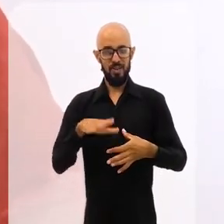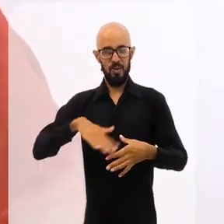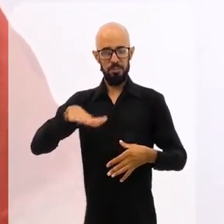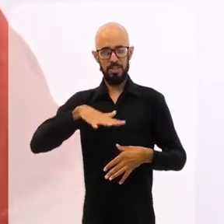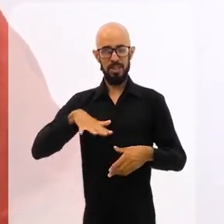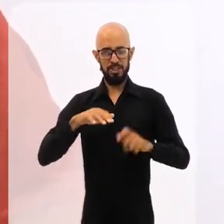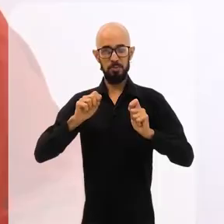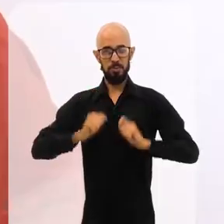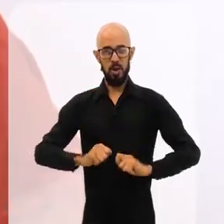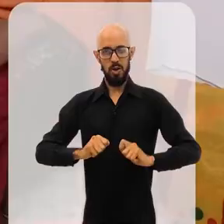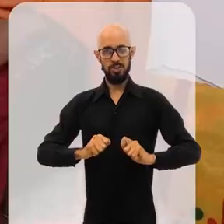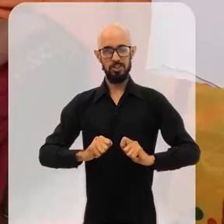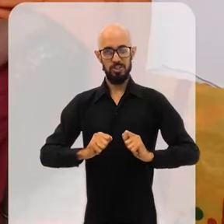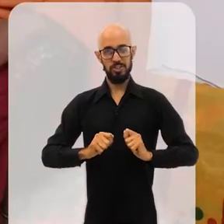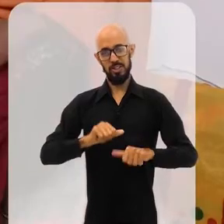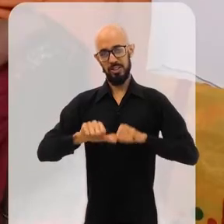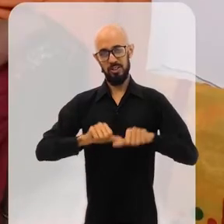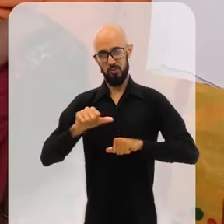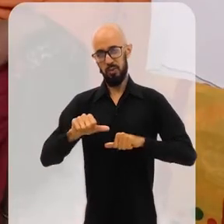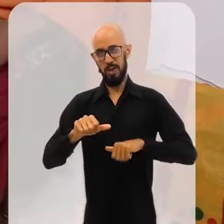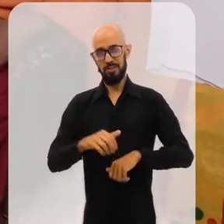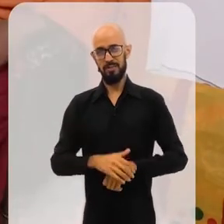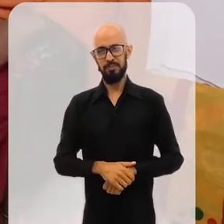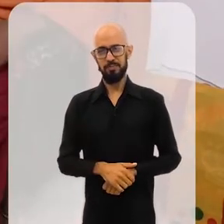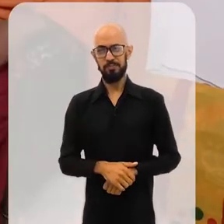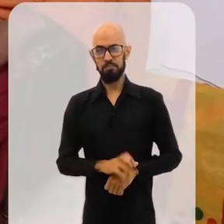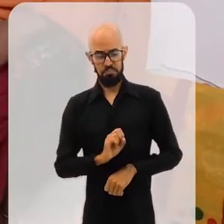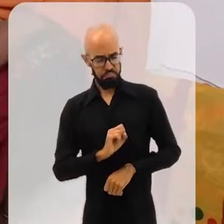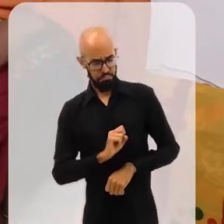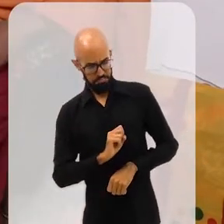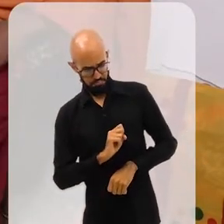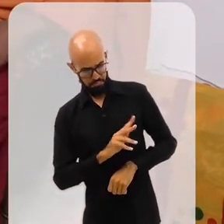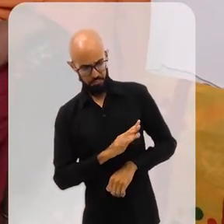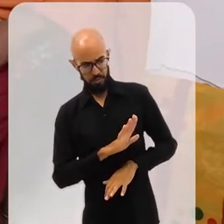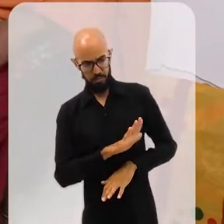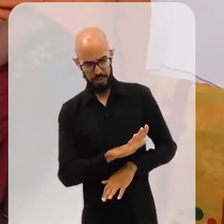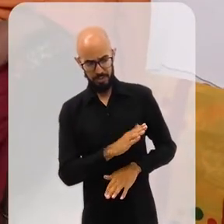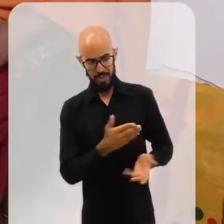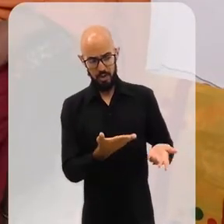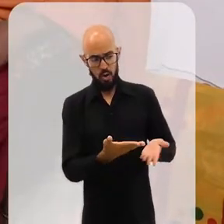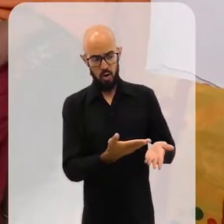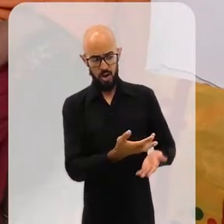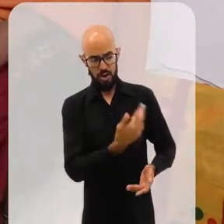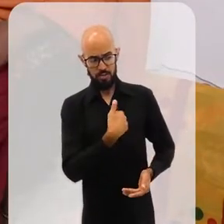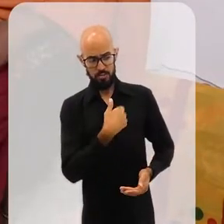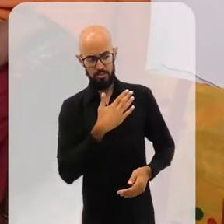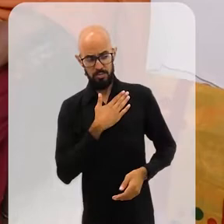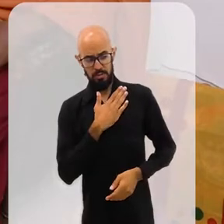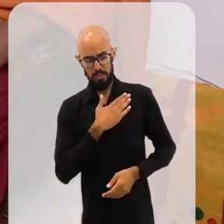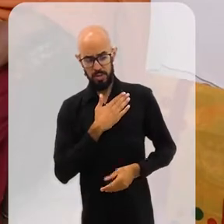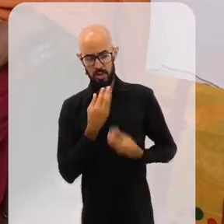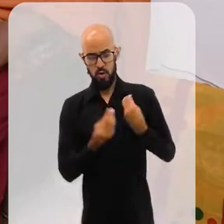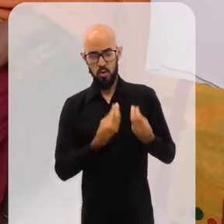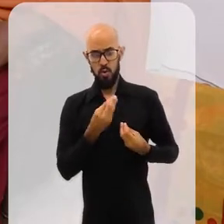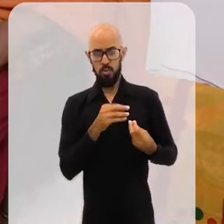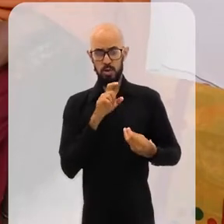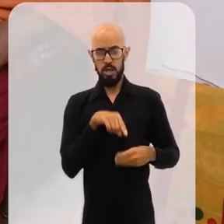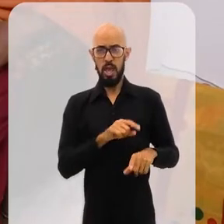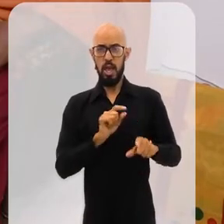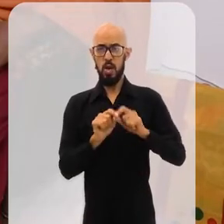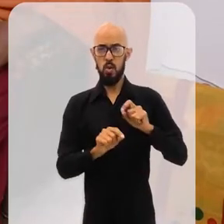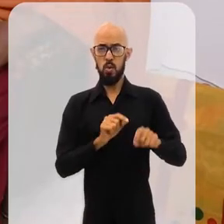ser mudado, pode ser transformado. Certo. Agora me diga como vocês